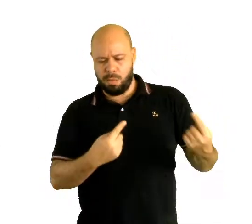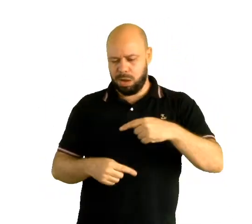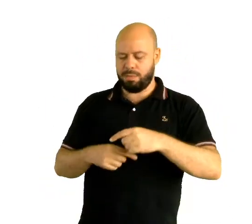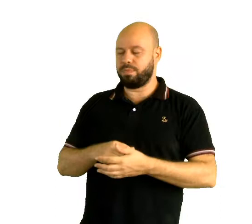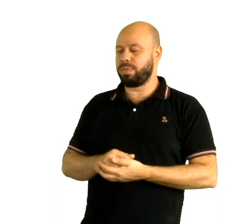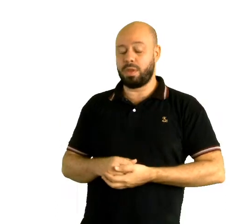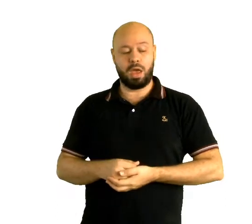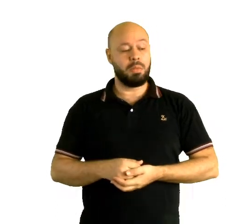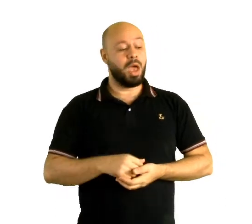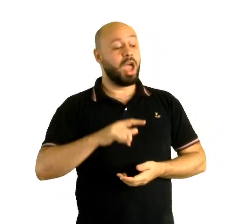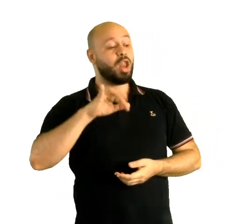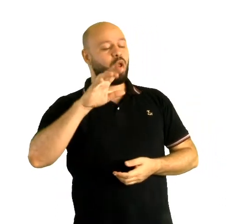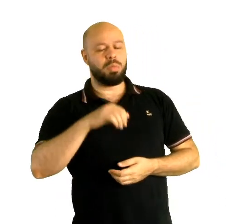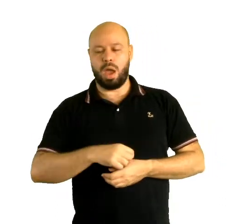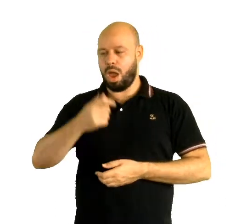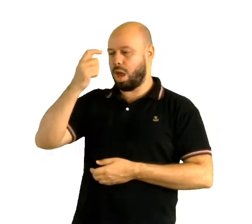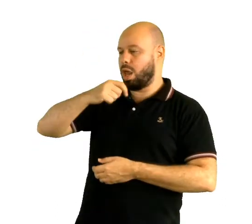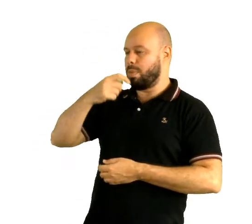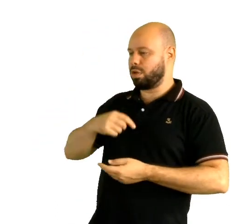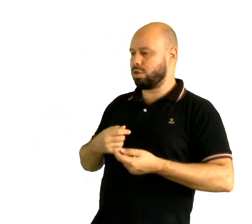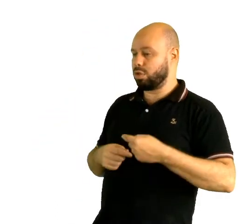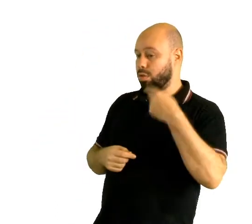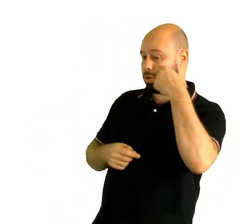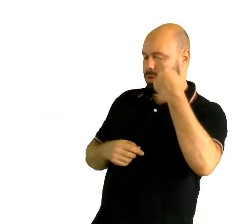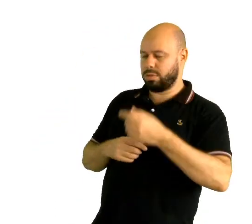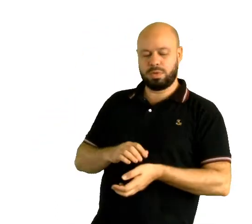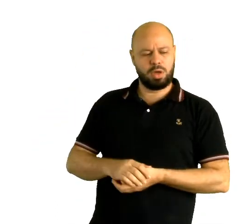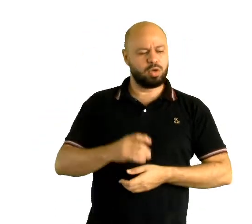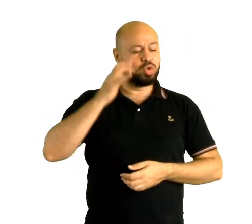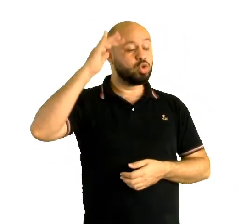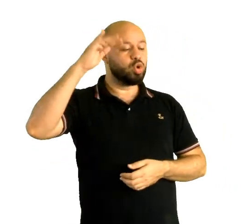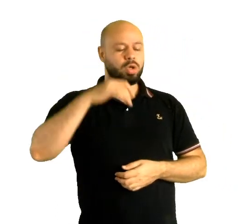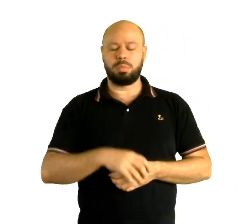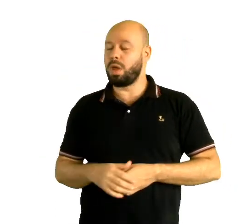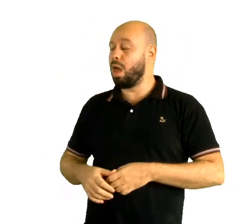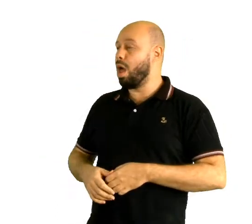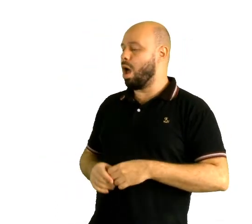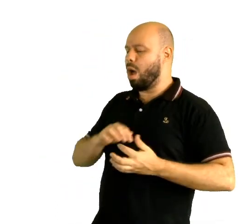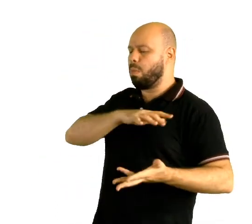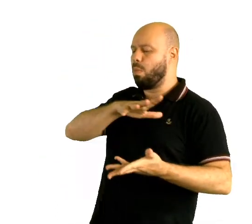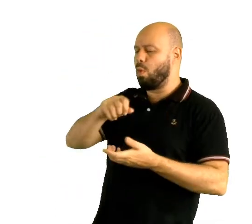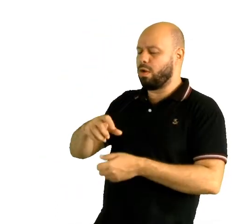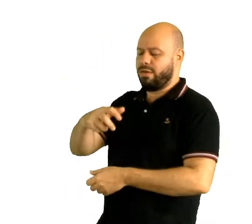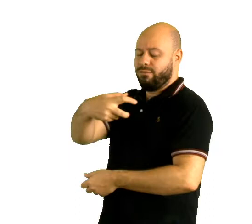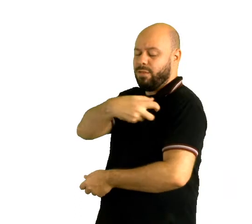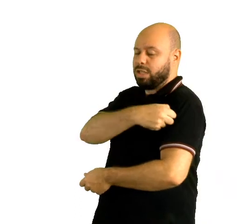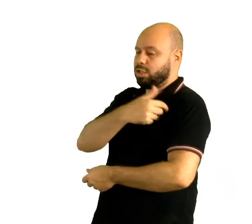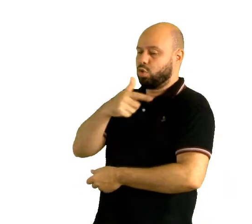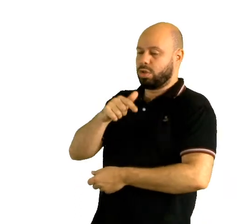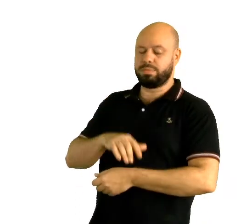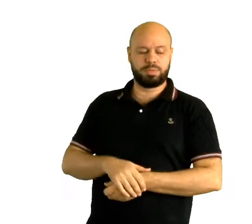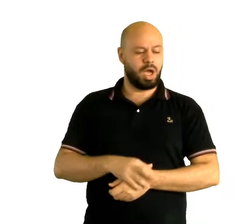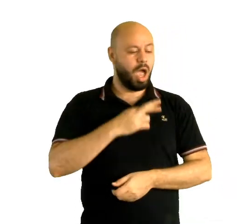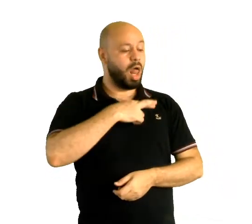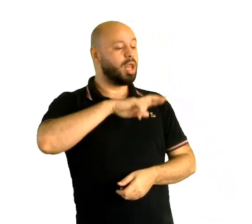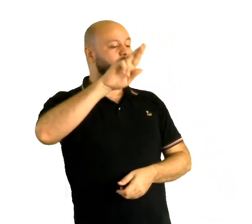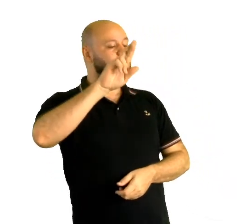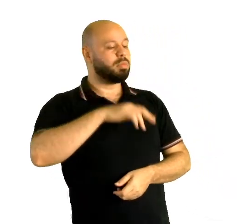gripe espanhola. Um sonho, um mundo sem vacinas. Uma